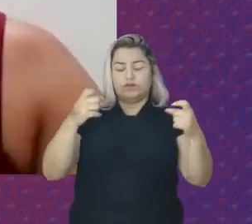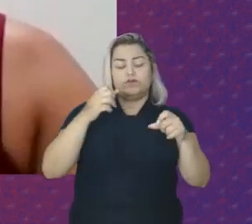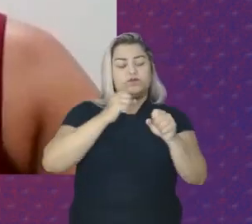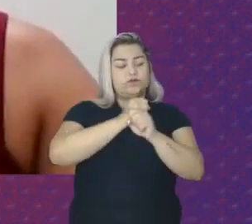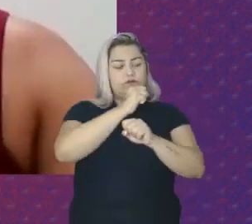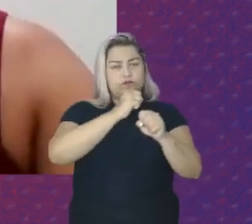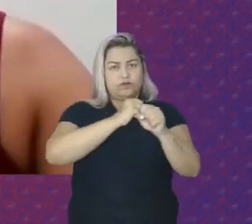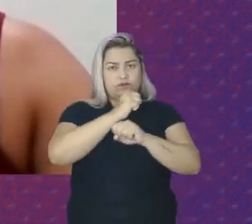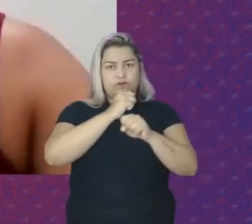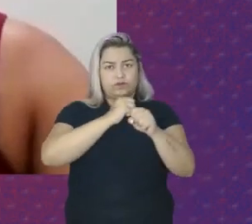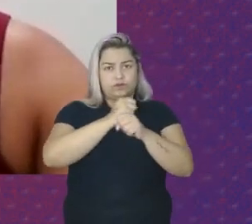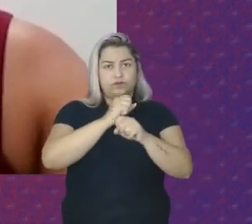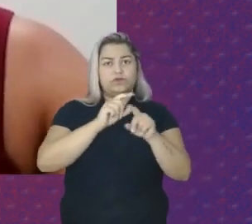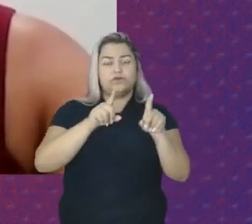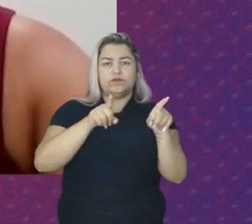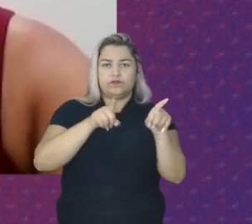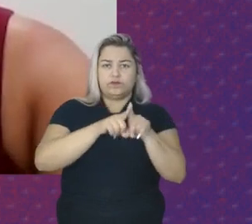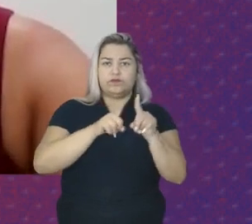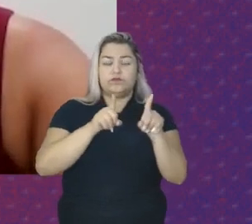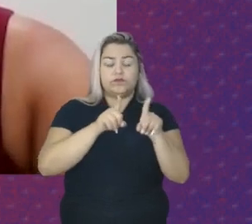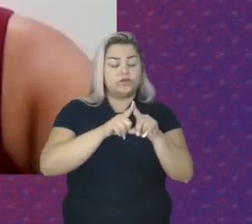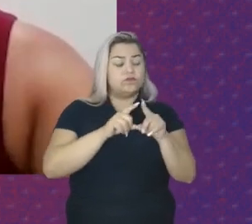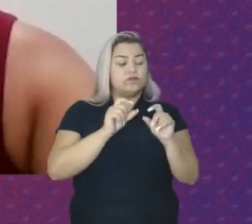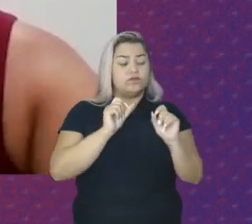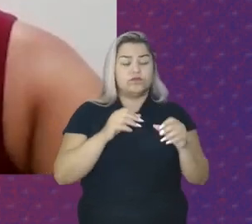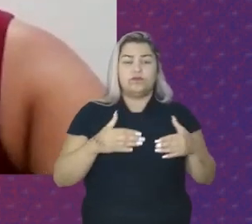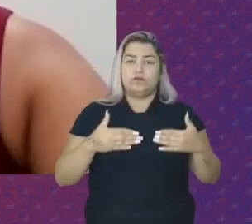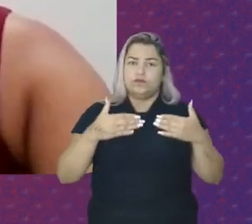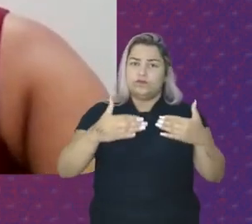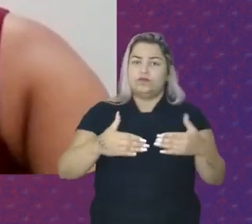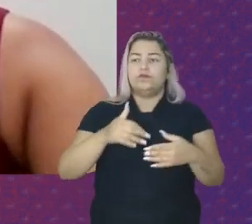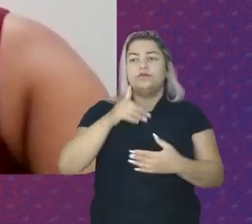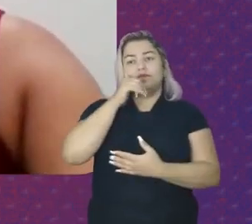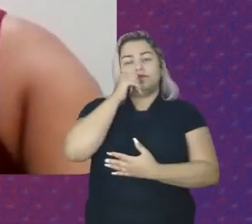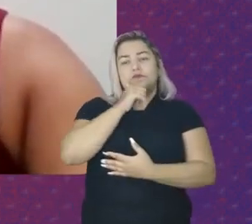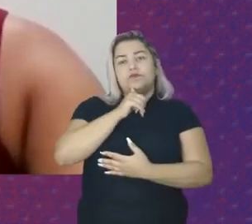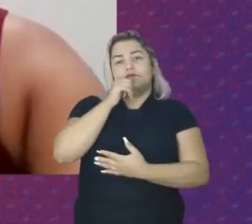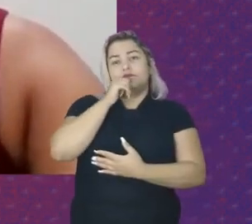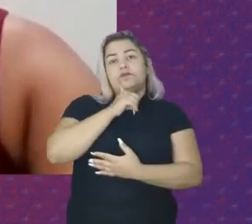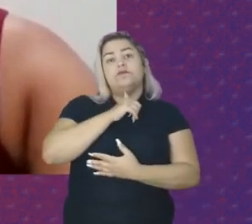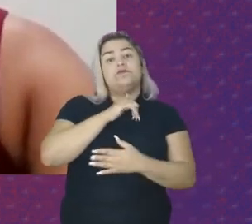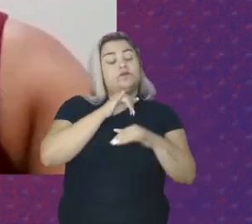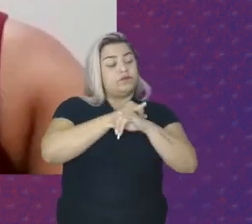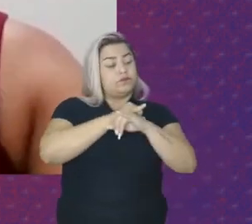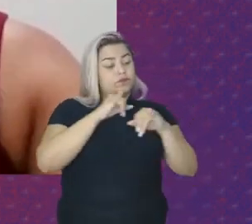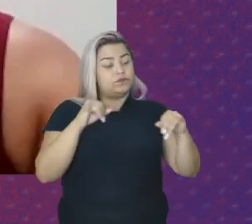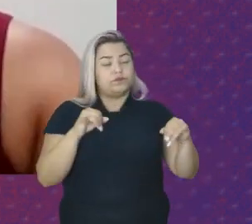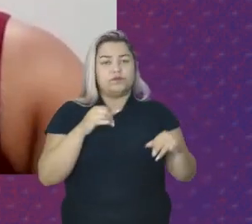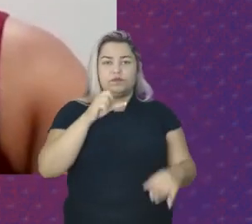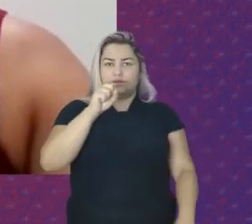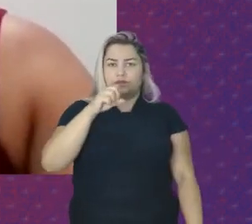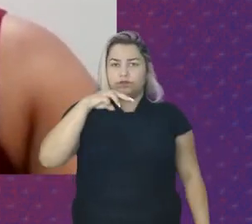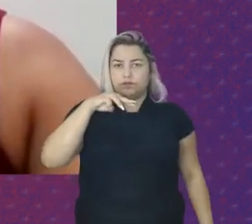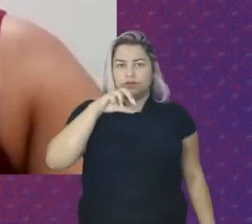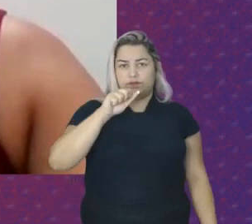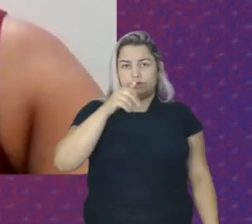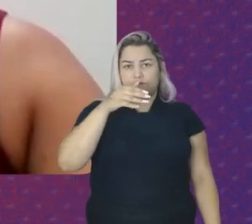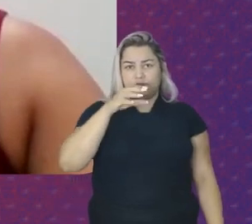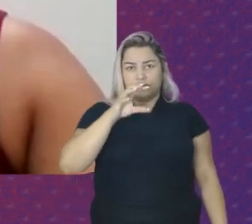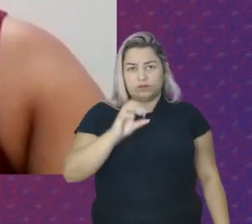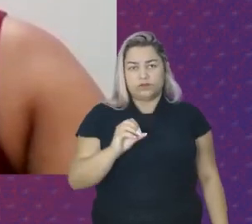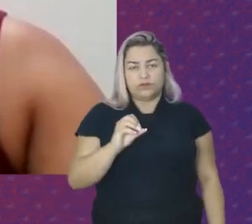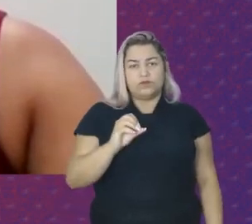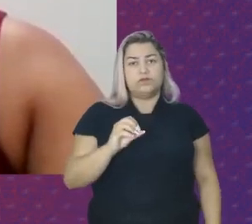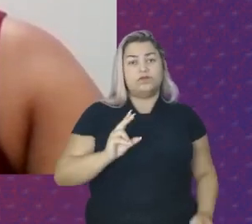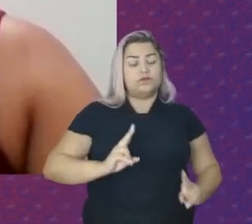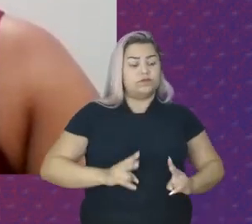construiu, está construindo em parceria com o Ministério das Mulheres, né? Então, foi anunciado no dia 8 de março, e na